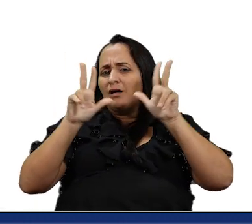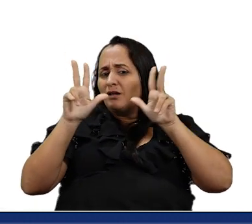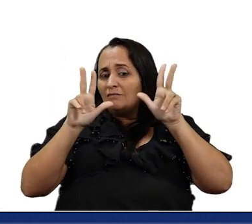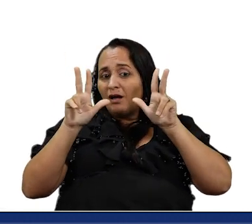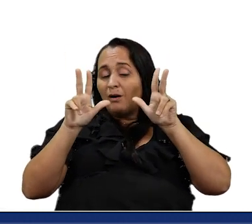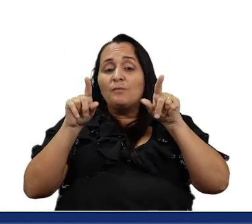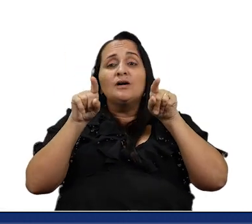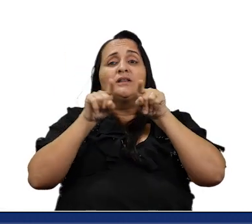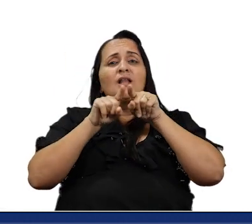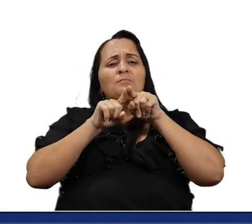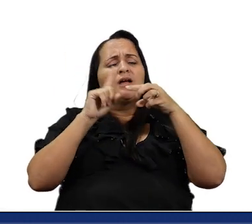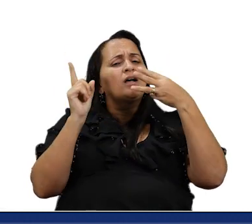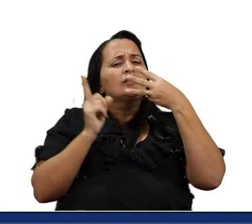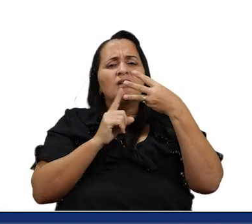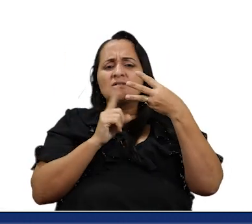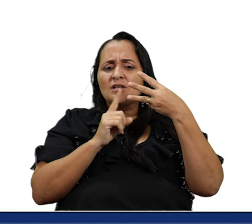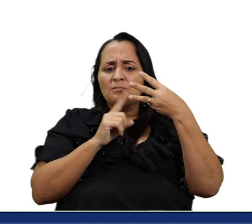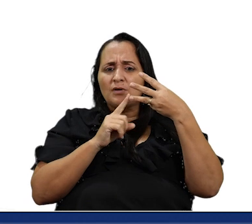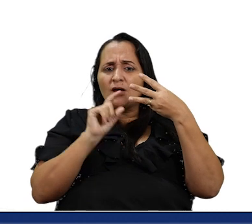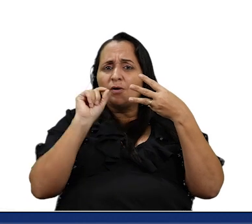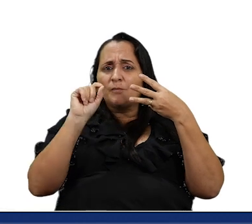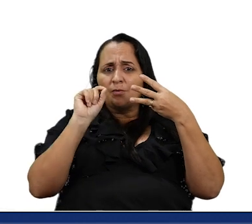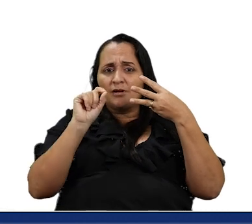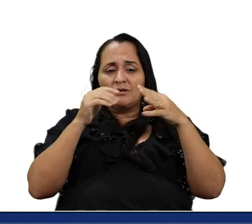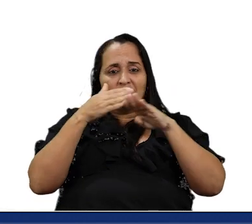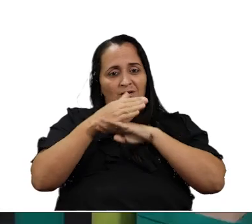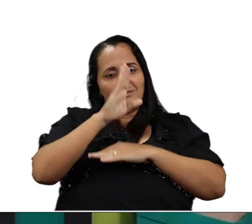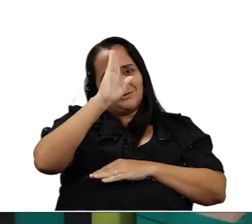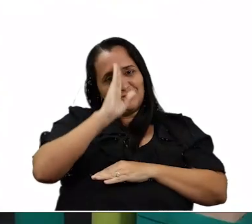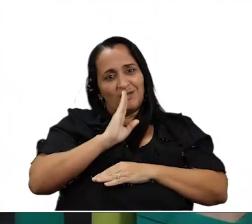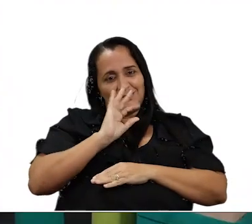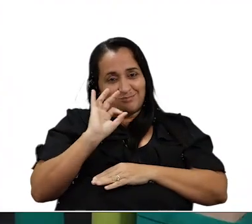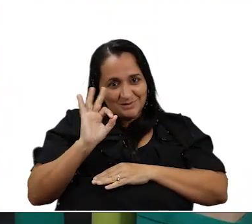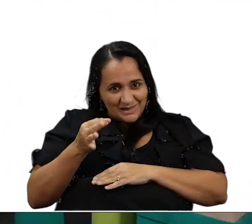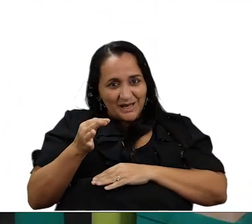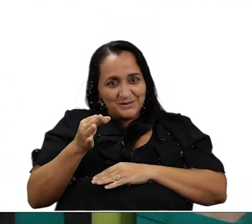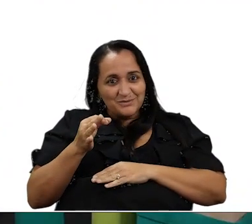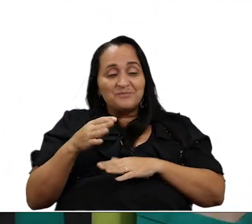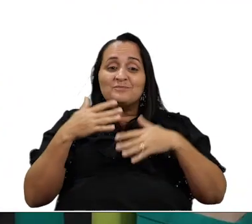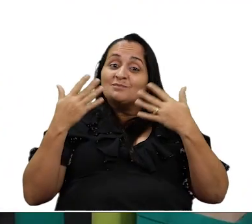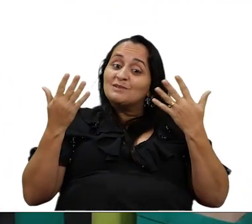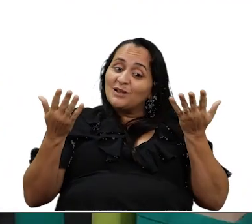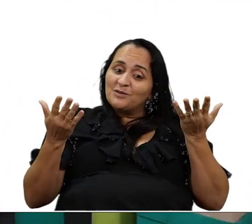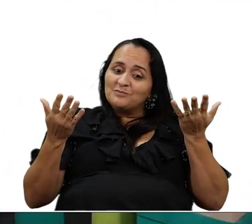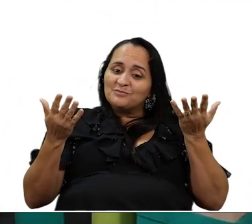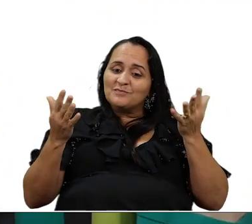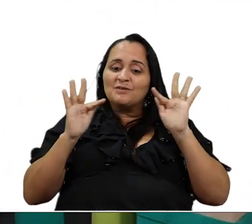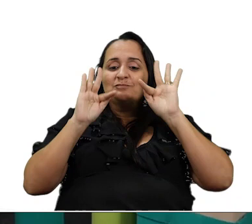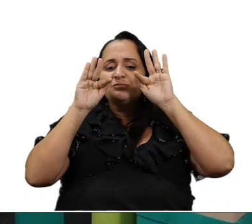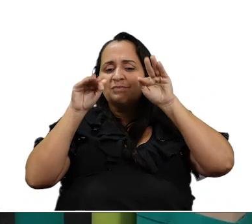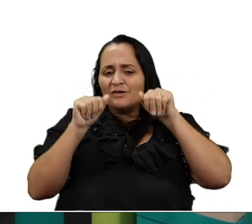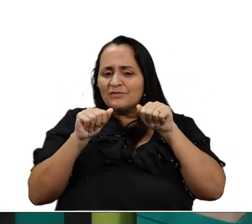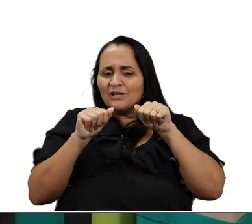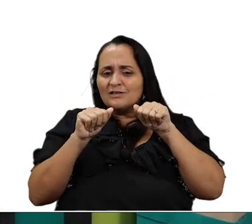meio, e a terceira parte, que vem trazendo que a entrada é gratuita. Certo? Então, para